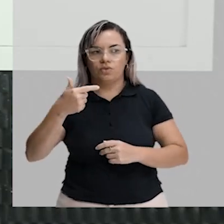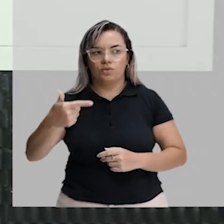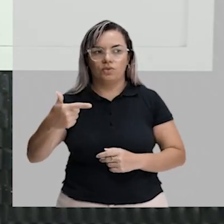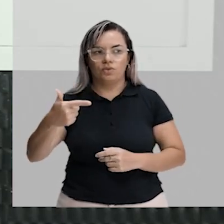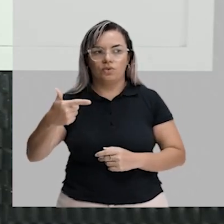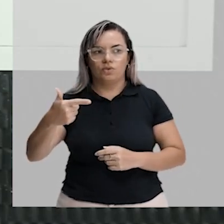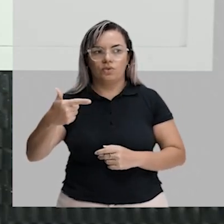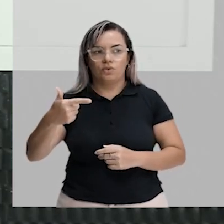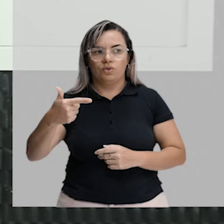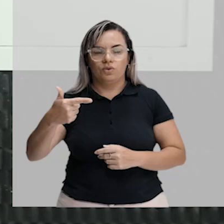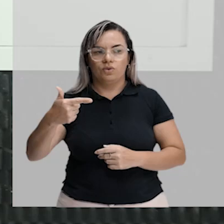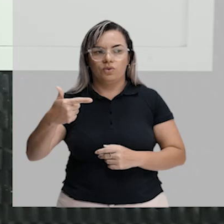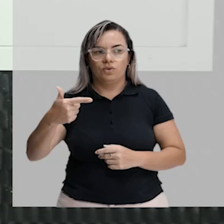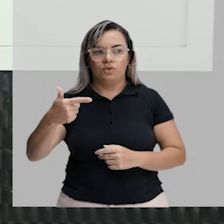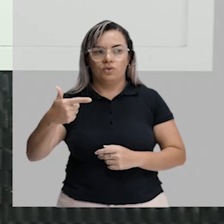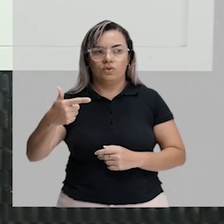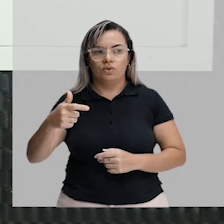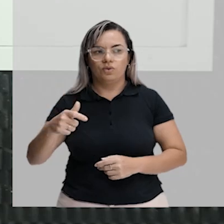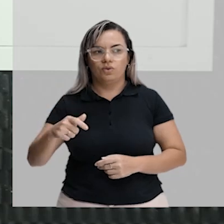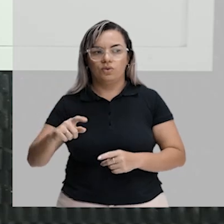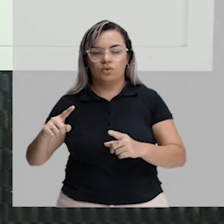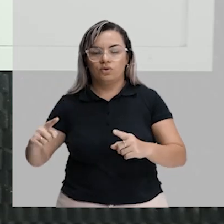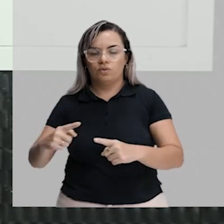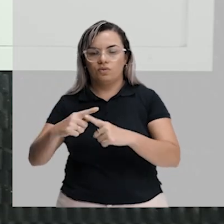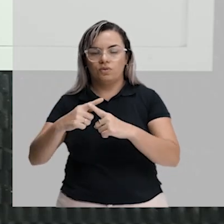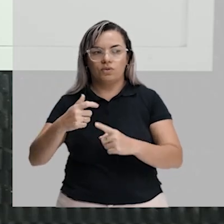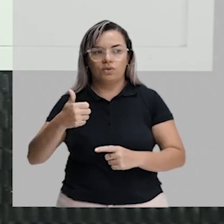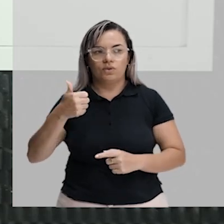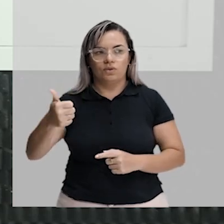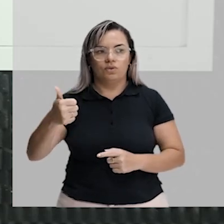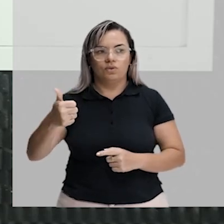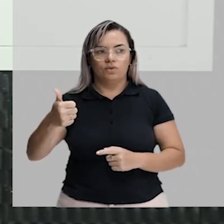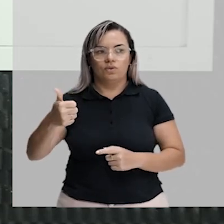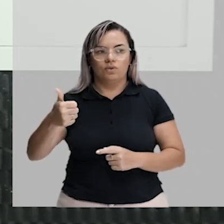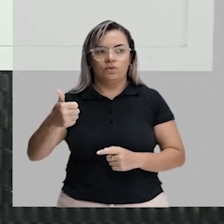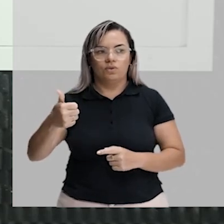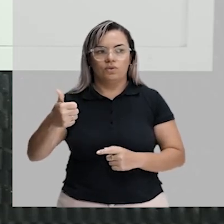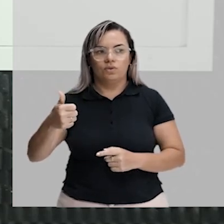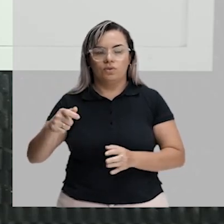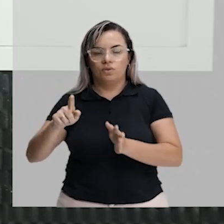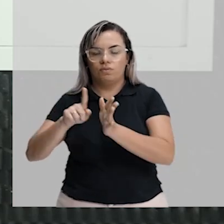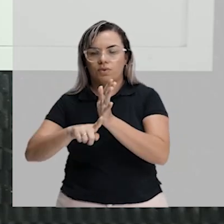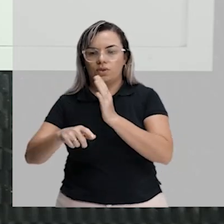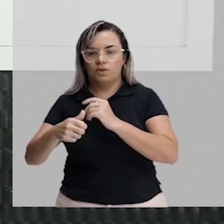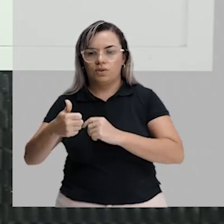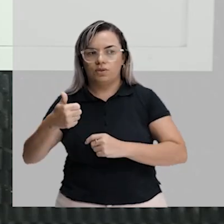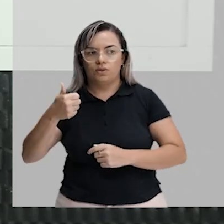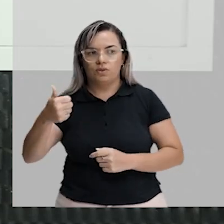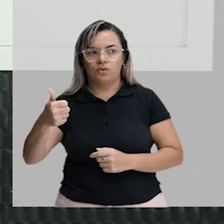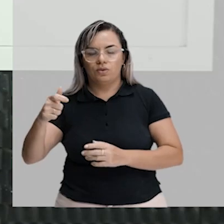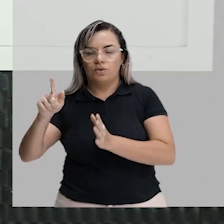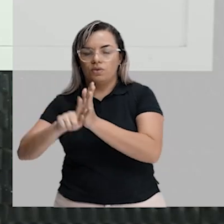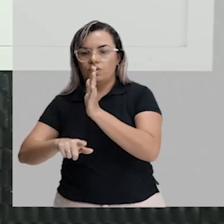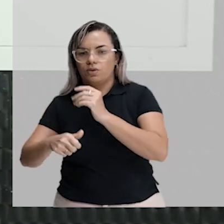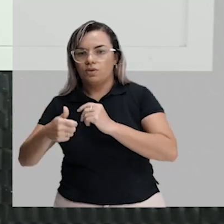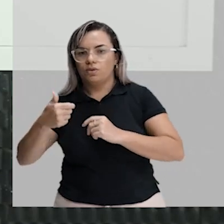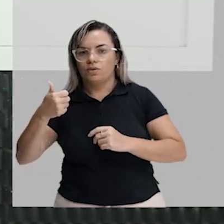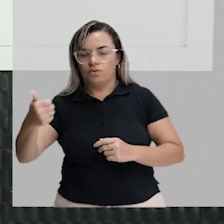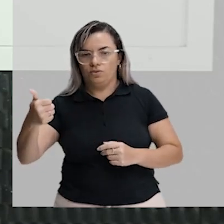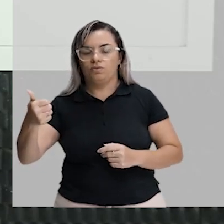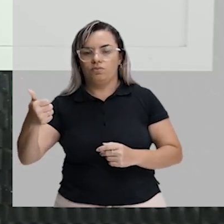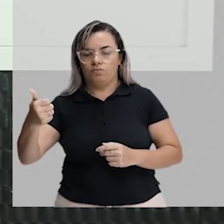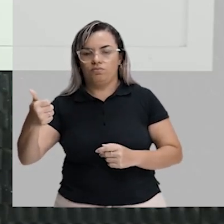1. Aqui, menos com mais dá menos, fica menos 1. Eu abaixo aqui o menos 1. Tá? Resolvi as potências